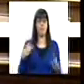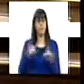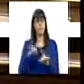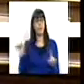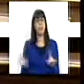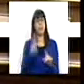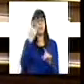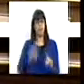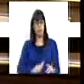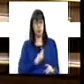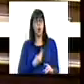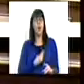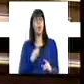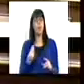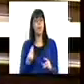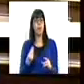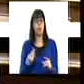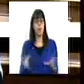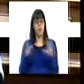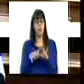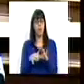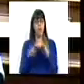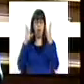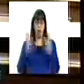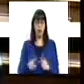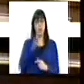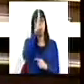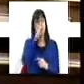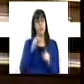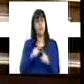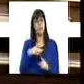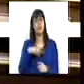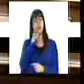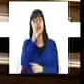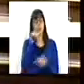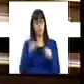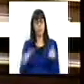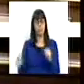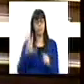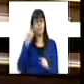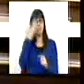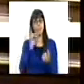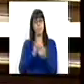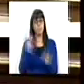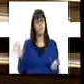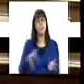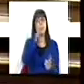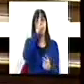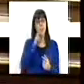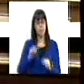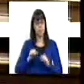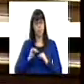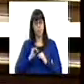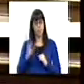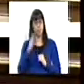a primeira preocupação que tiveram relativamente ao Orçamento de Estado, e dissemos-lo aqui num debate quinzenal com o Sr. Primeiro-Ministro, o